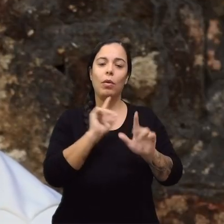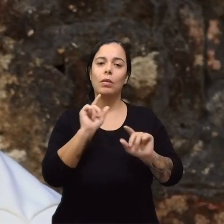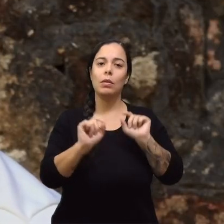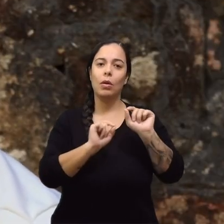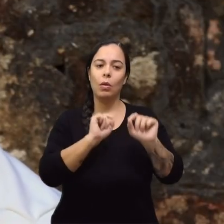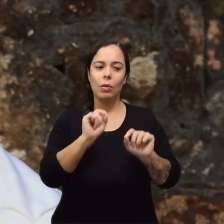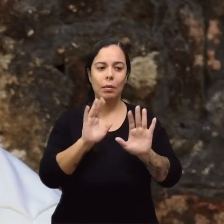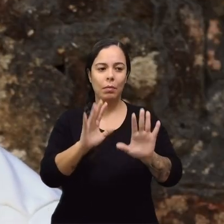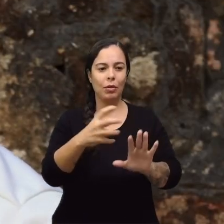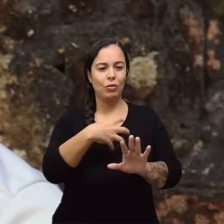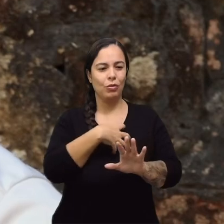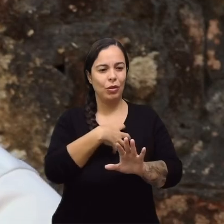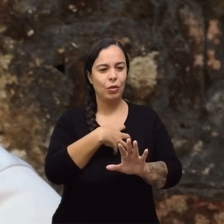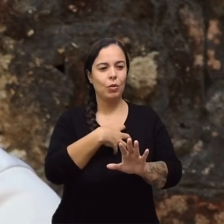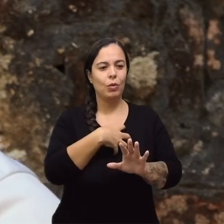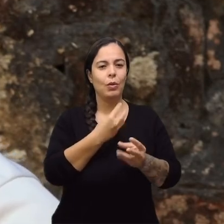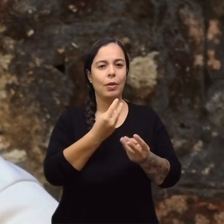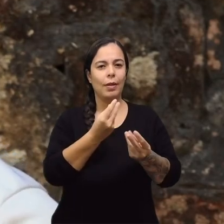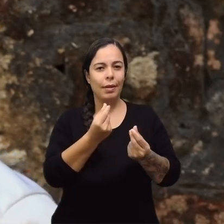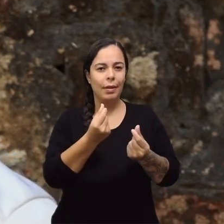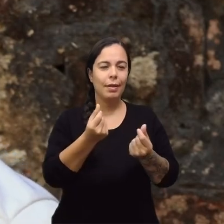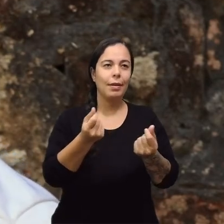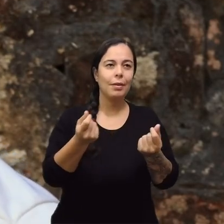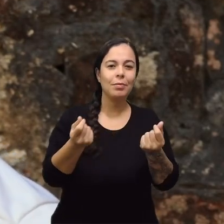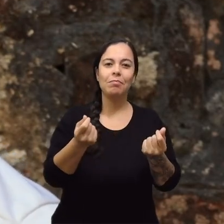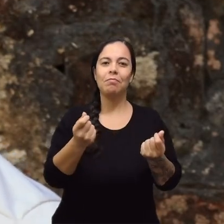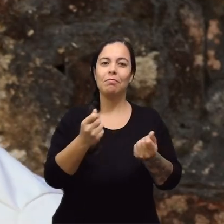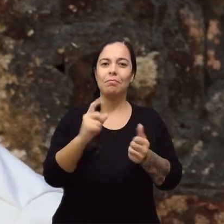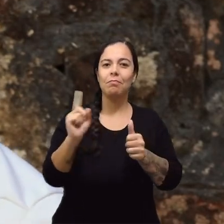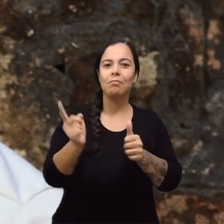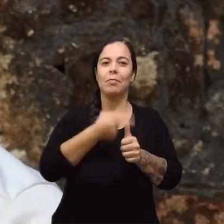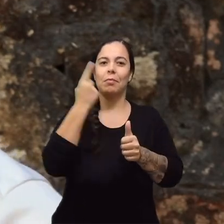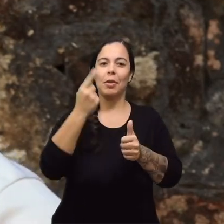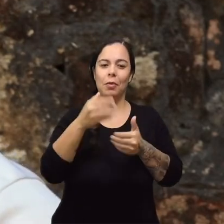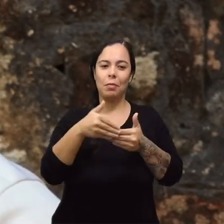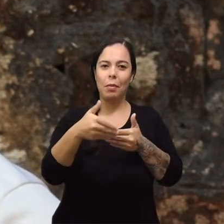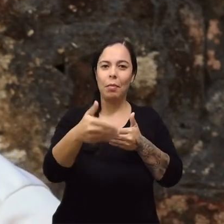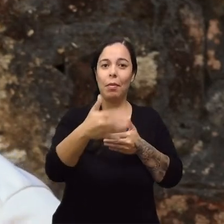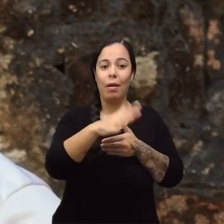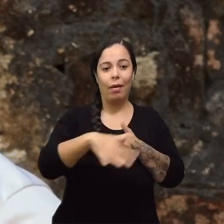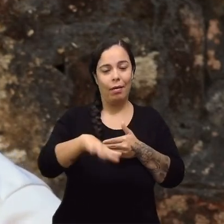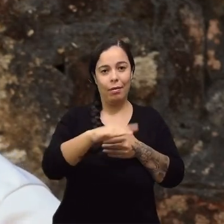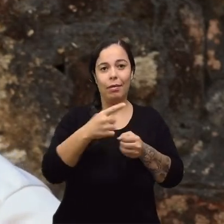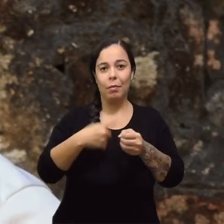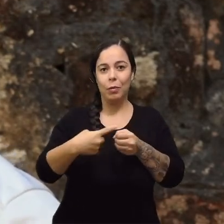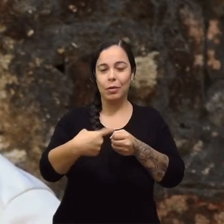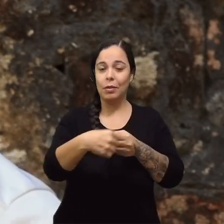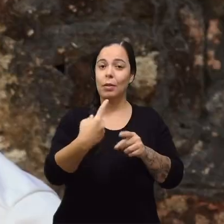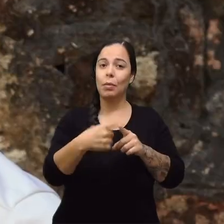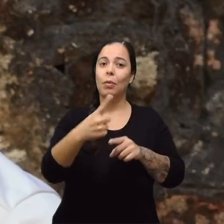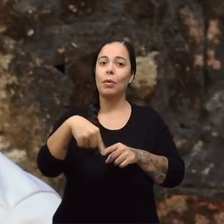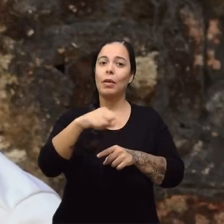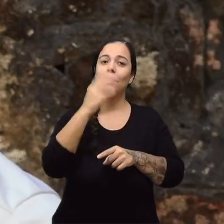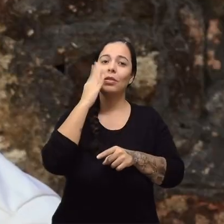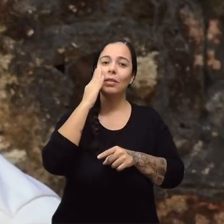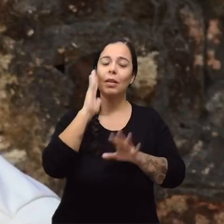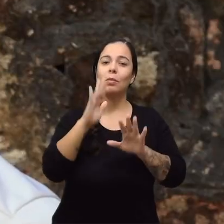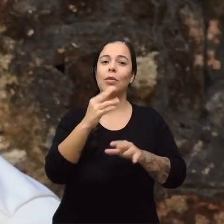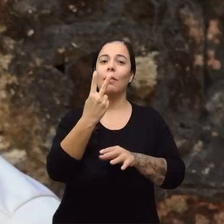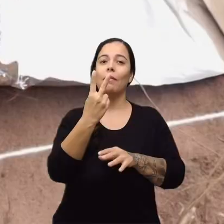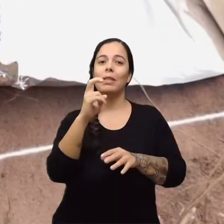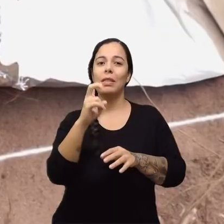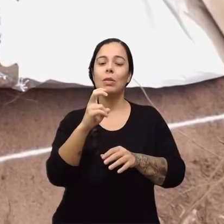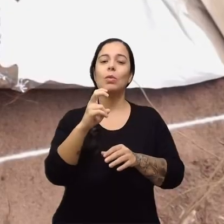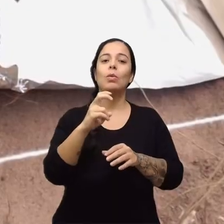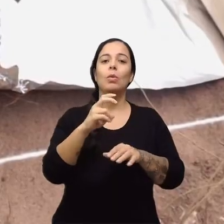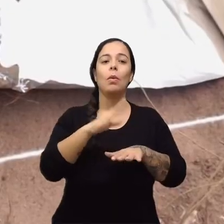forma consideravelmente pioneira aqui para o município, sabendo que a gente tem mais de 20 sítios arqueológicos cadastrados em